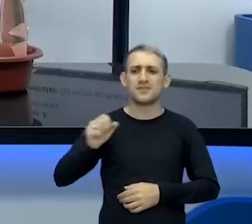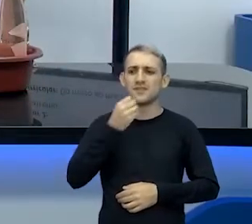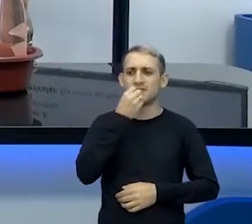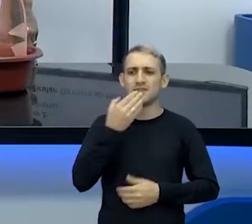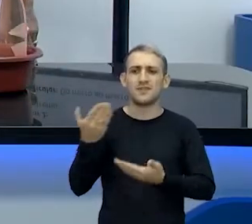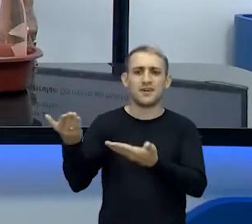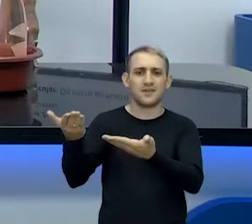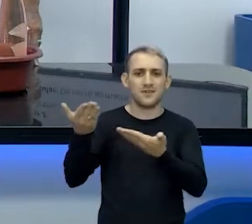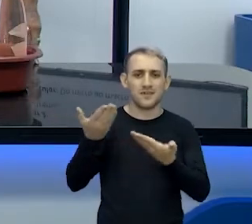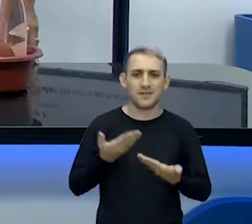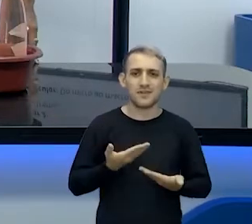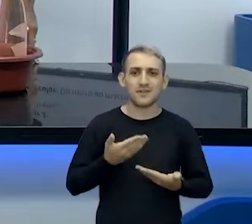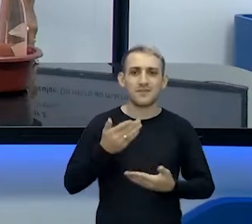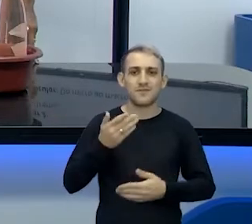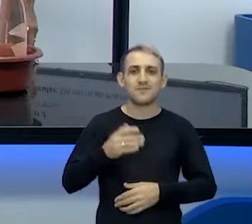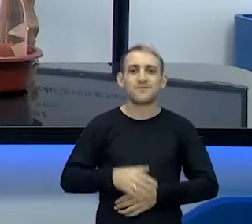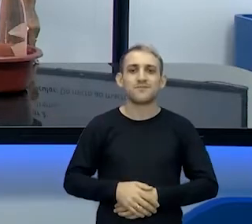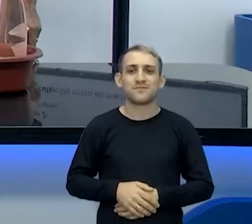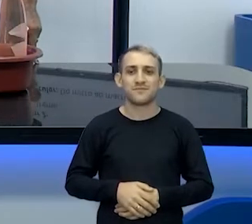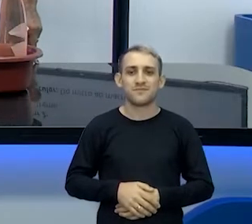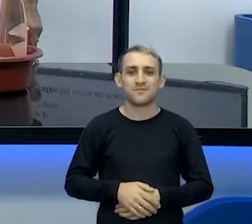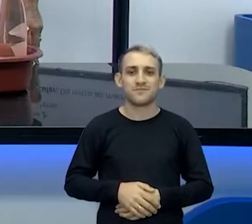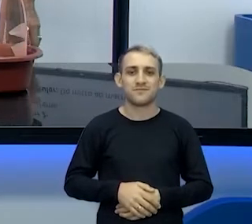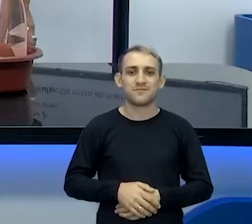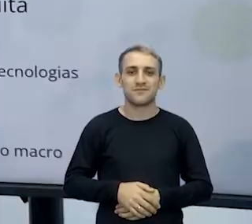bem-vindo, professor!